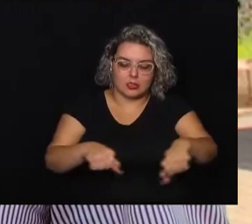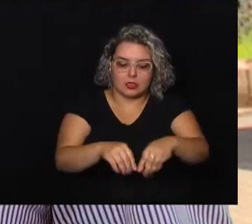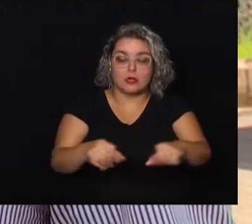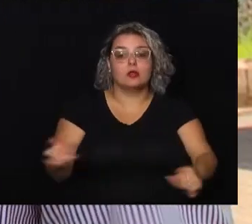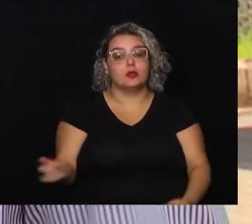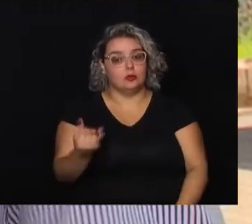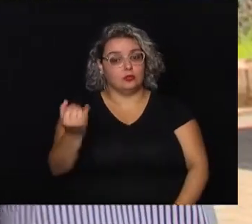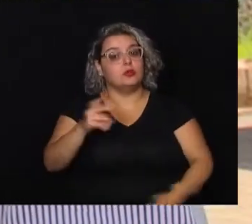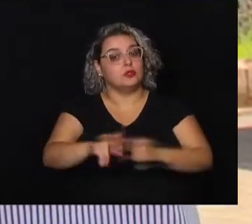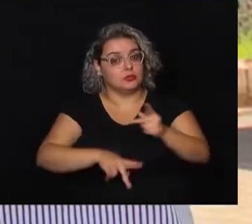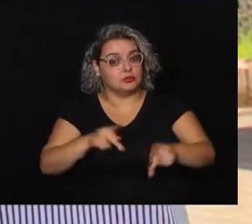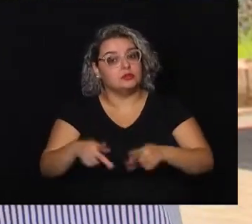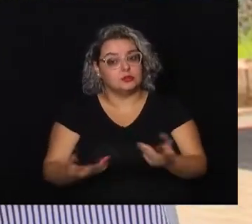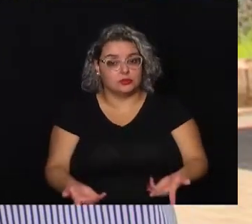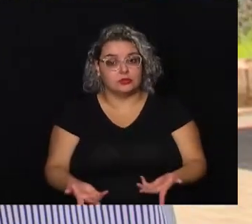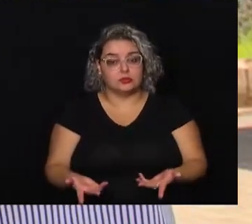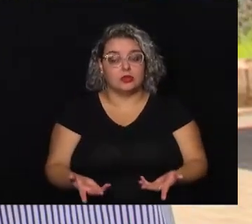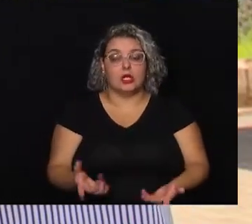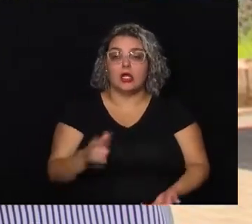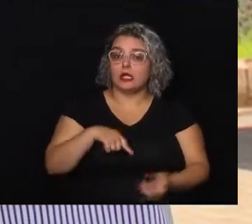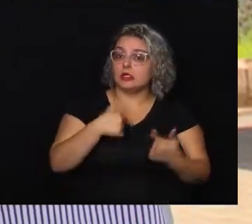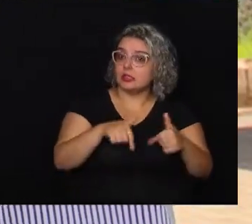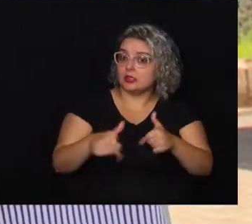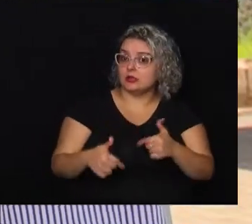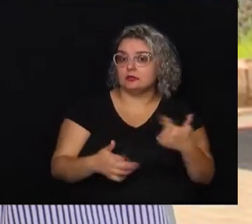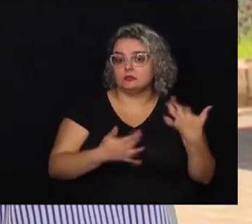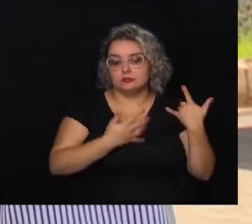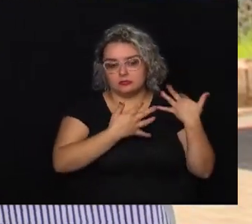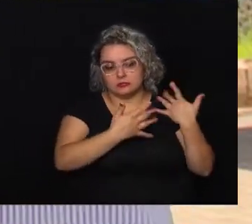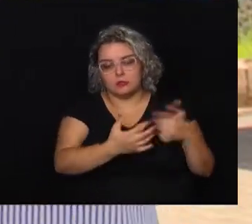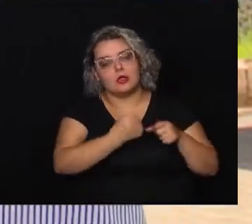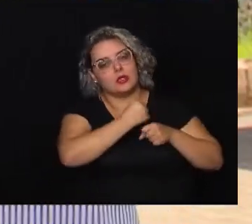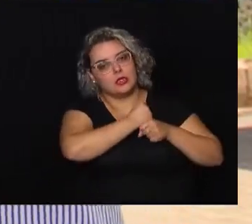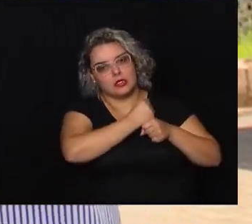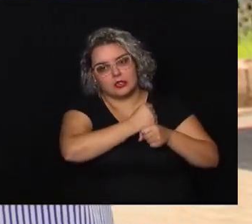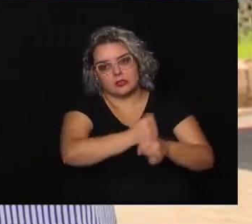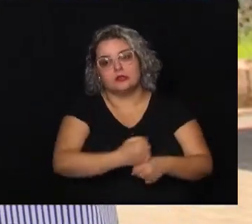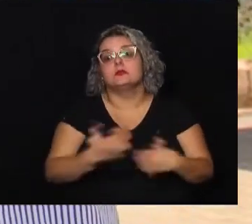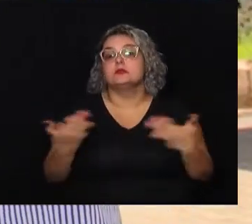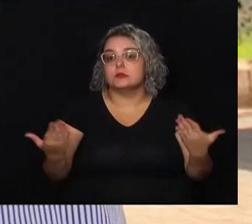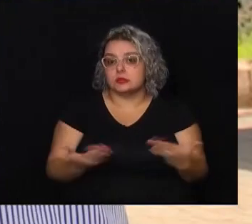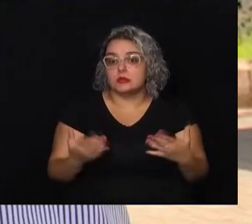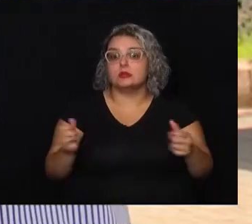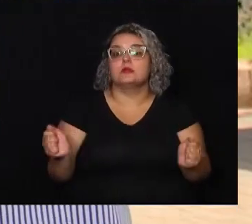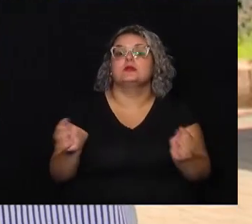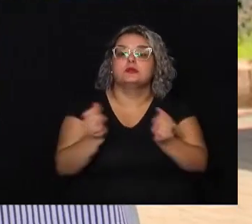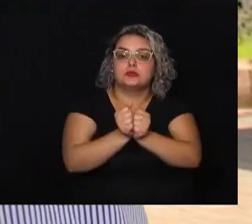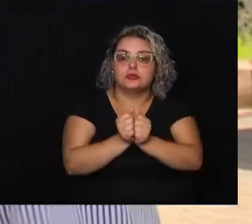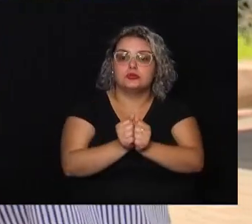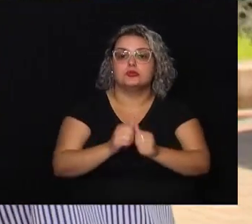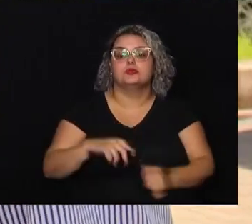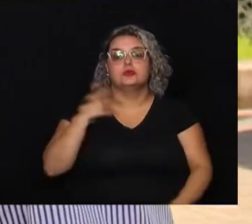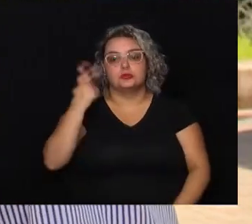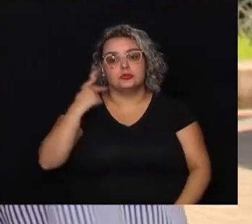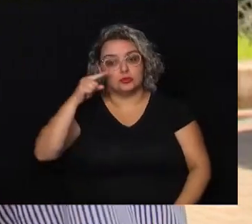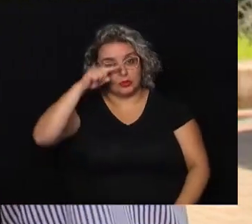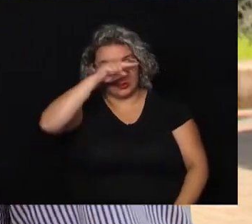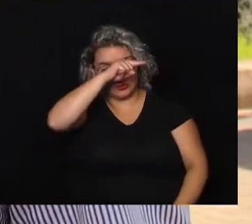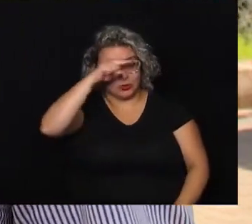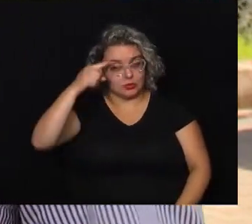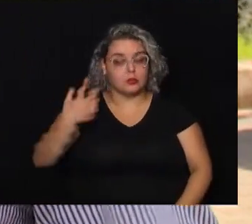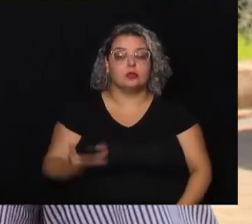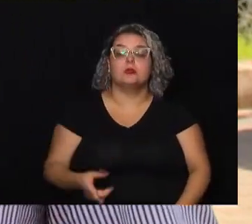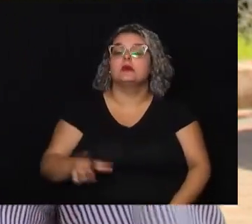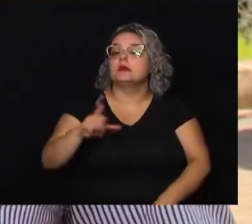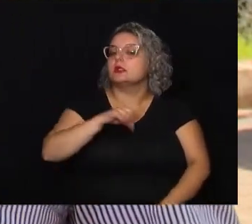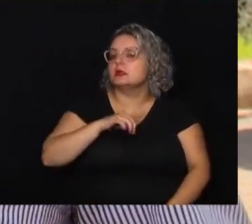para a população. E eu tenho trabalhado isso já há vários anos e agora somou-se com um esforço também do vereador Otto Alejandro, que tem a